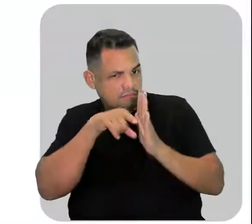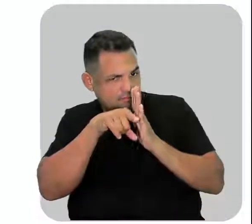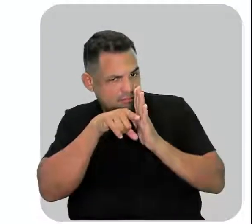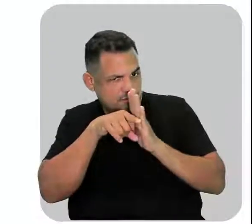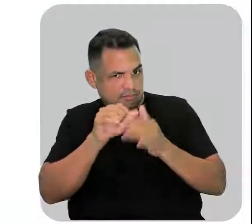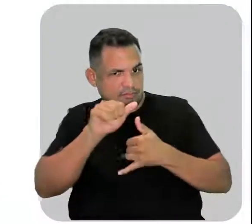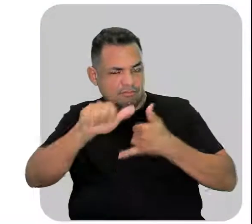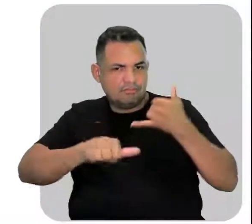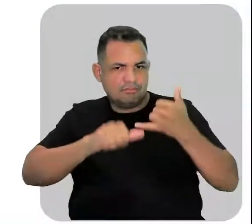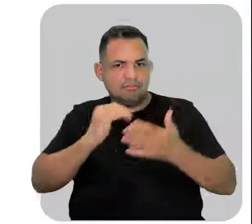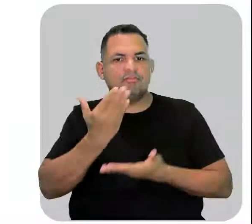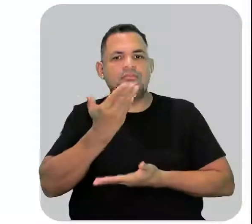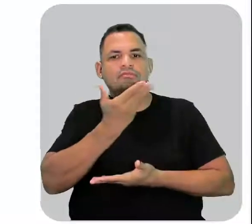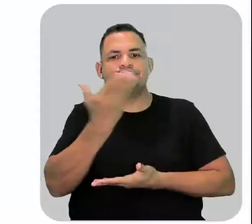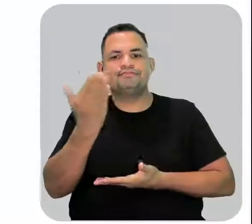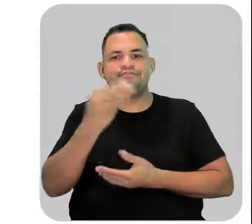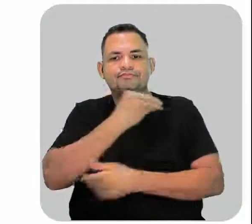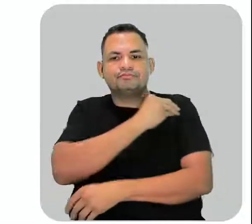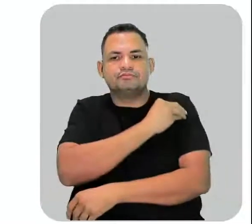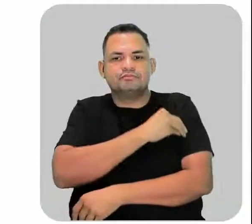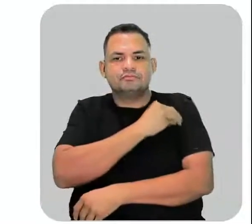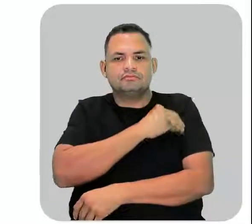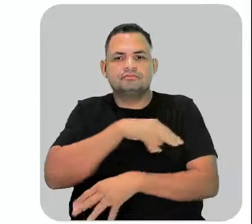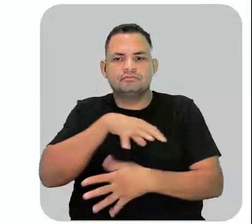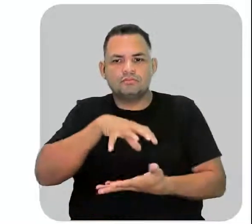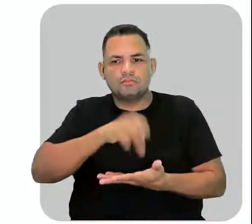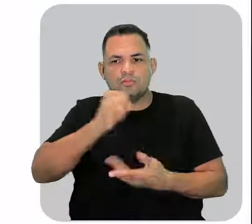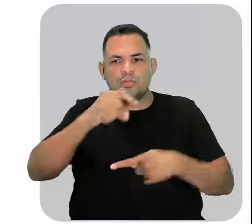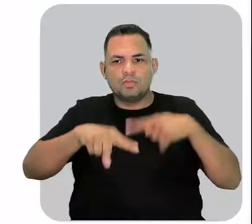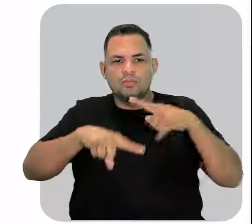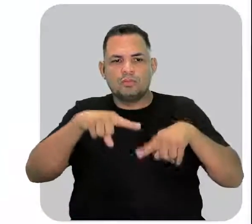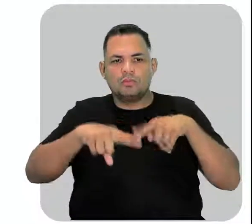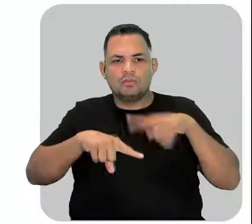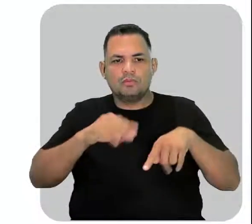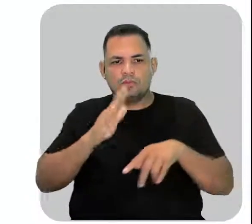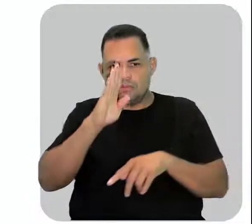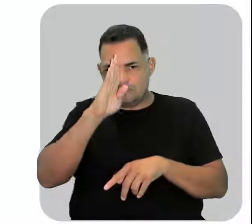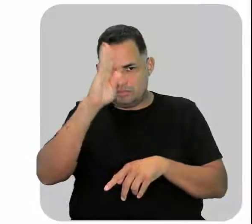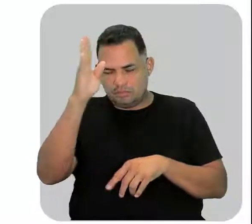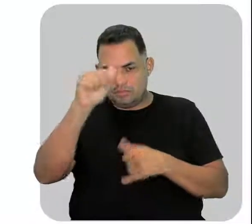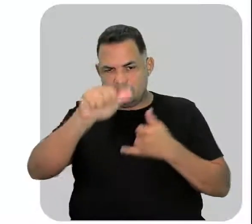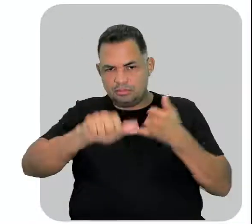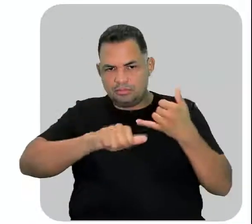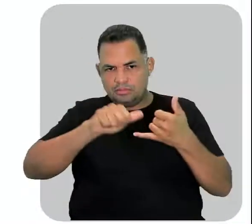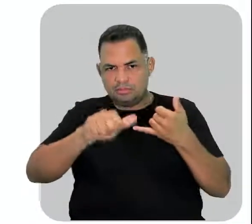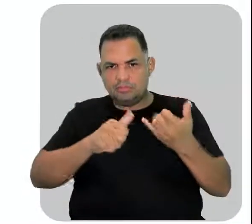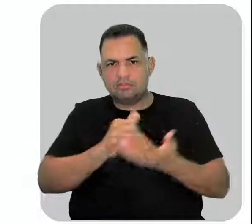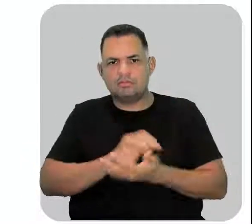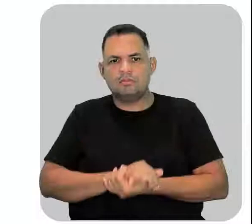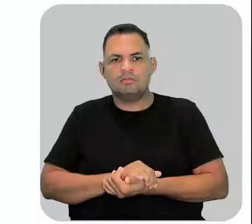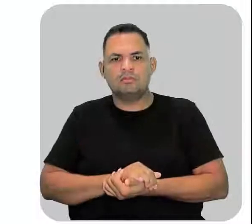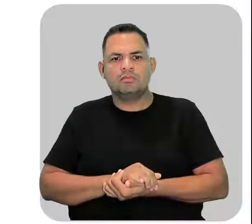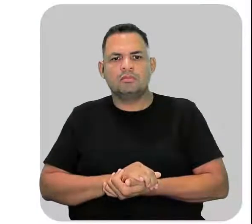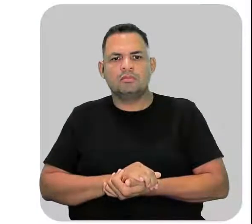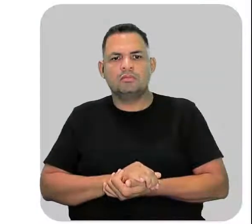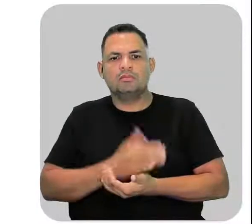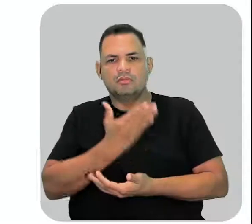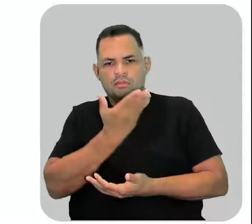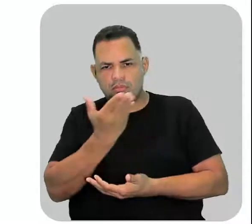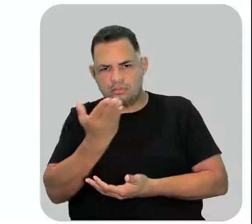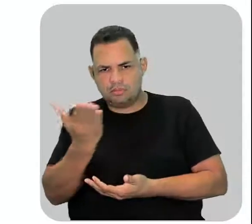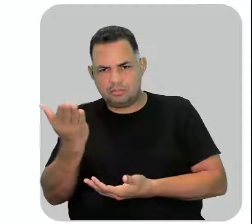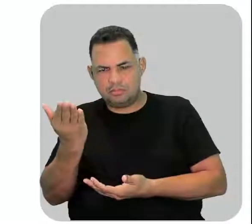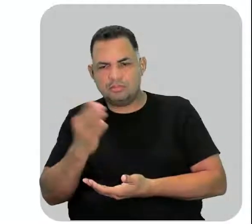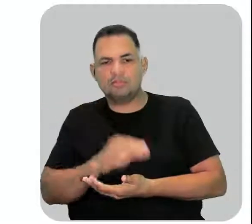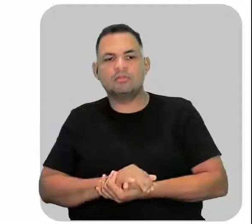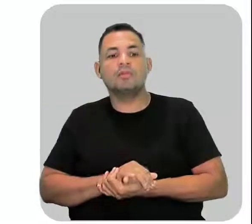analisando-se a reação acima, o álcool obtido como produto principal dessa reação, segundo